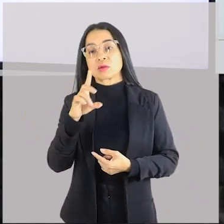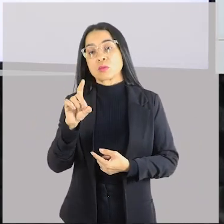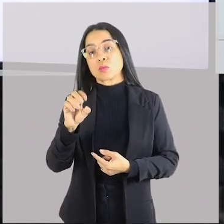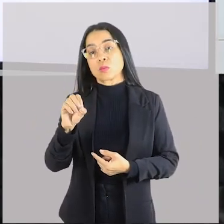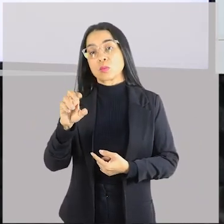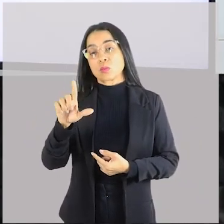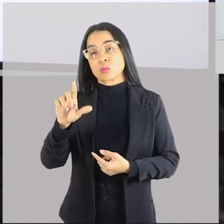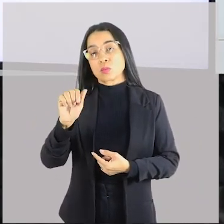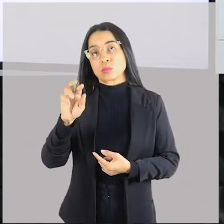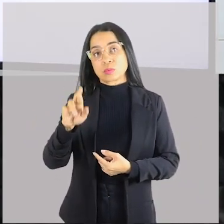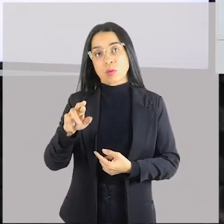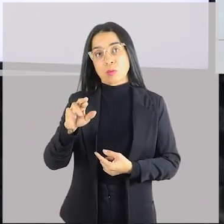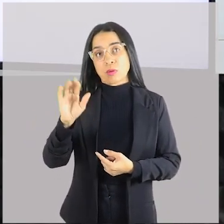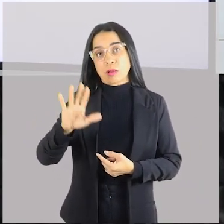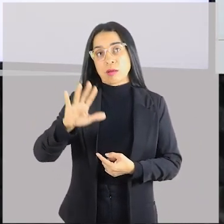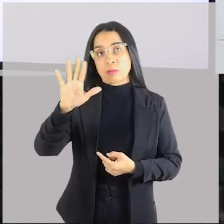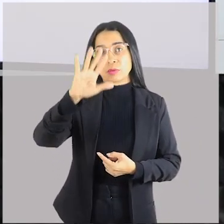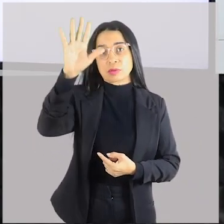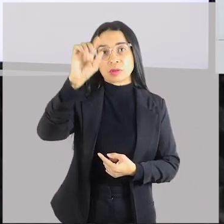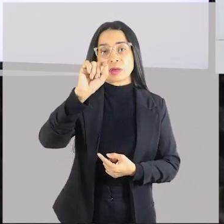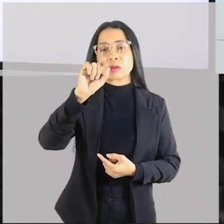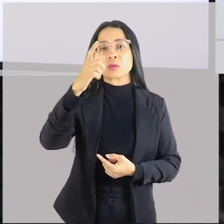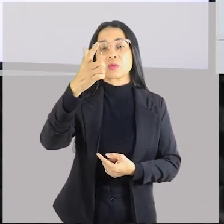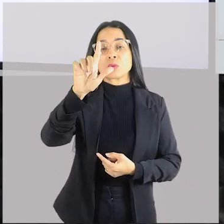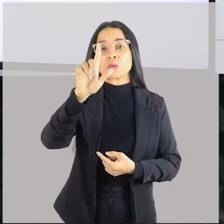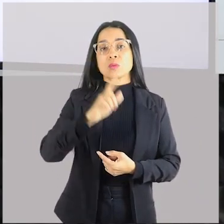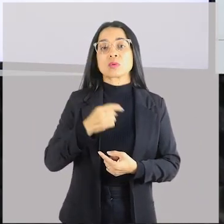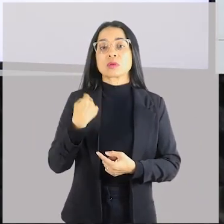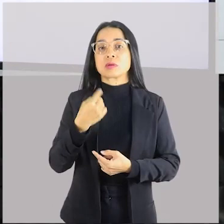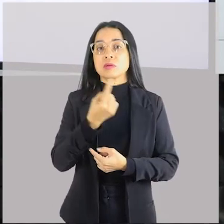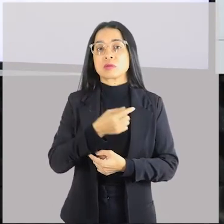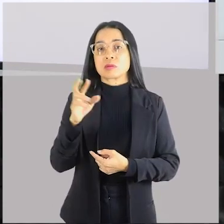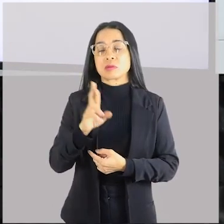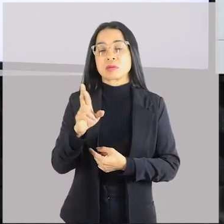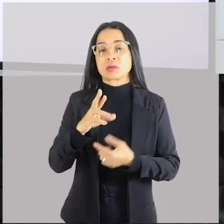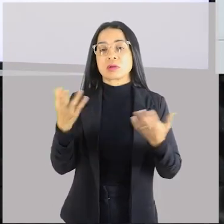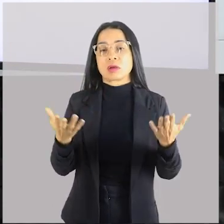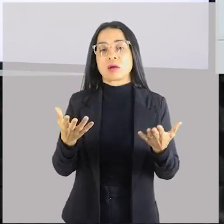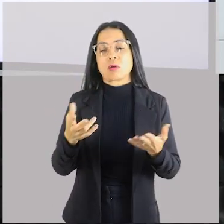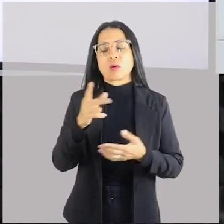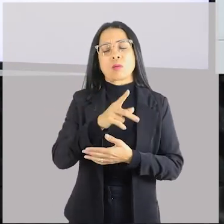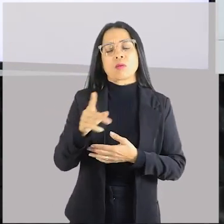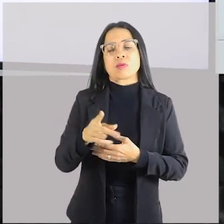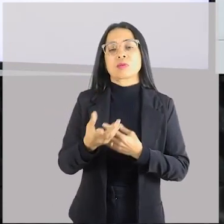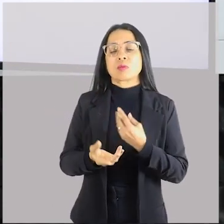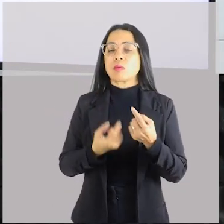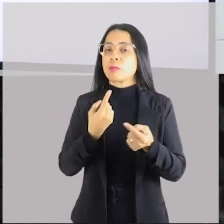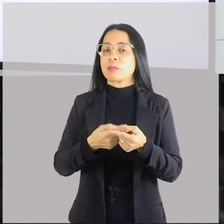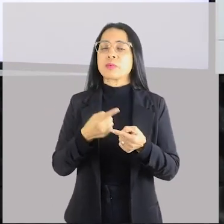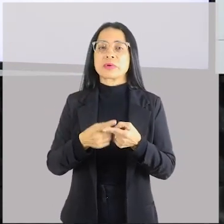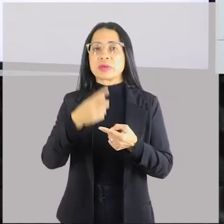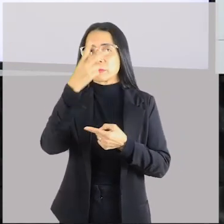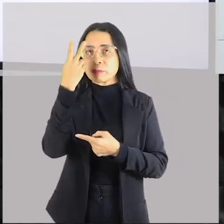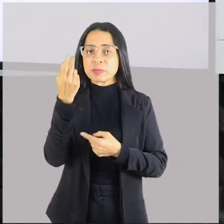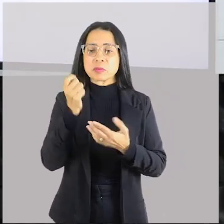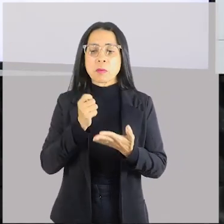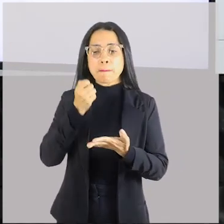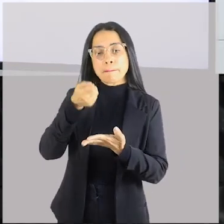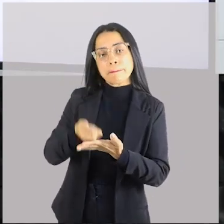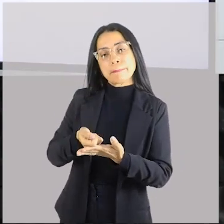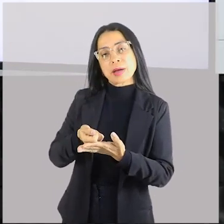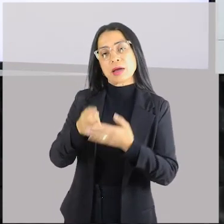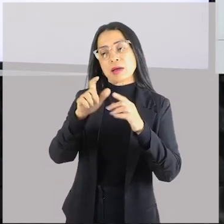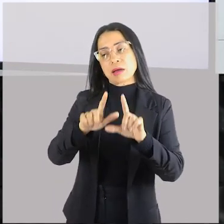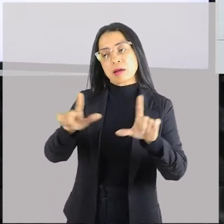bem mais caro do que o nosso Nossa moeda Professor sempre a pergunta como Por que que alguém paga um quadro